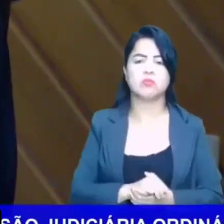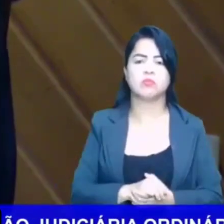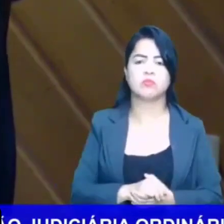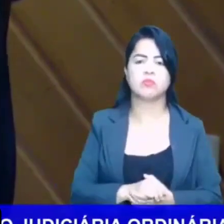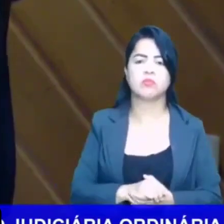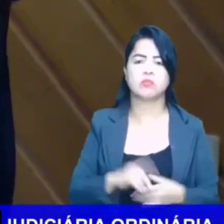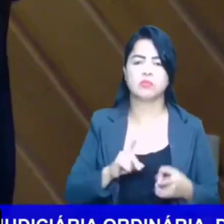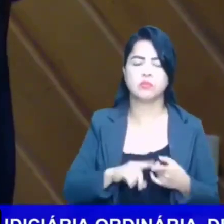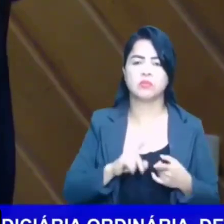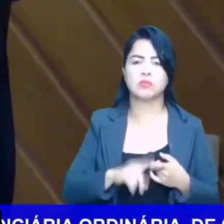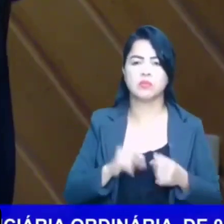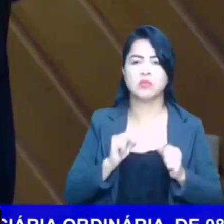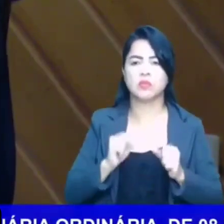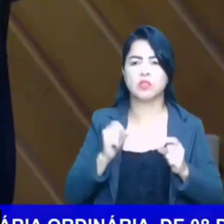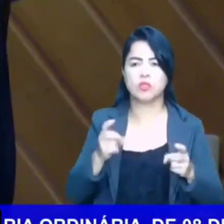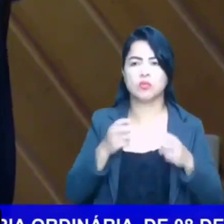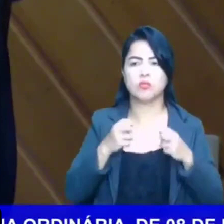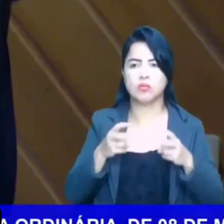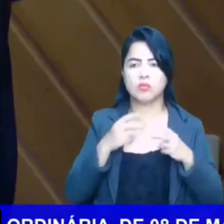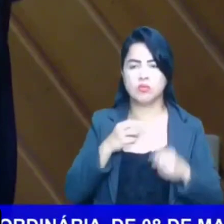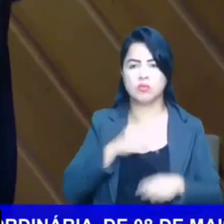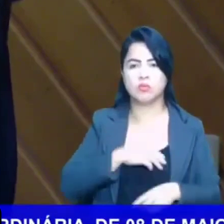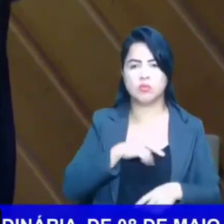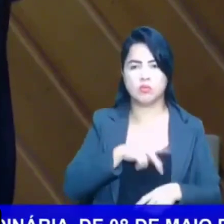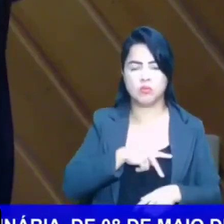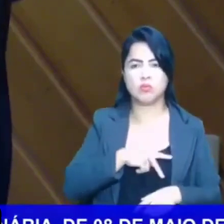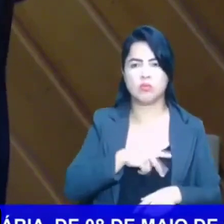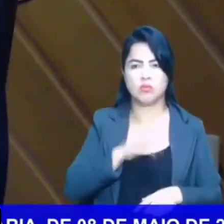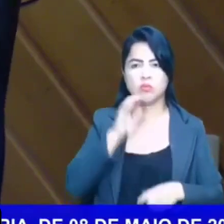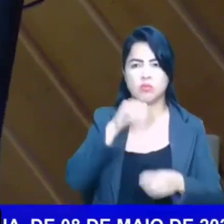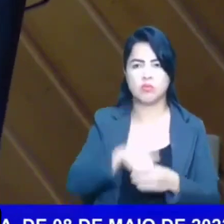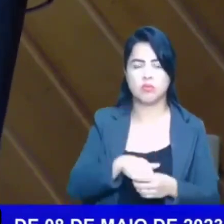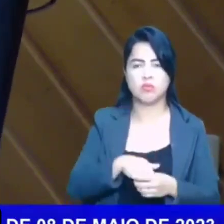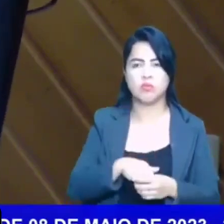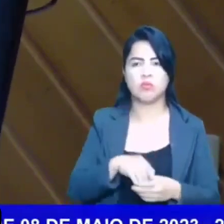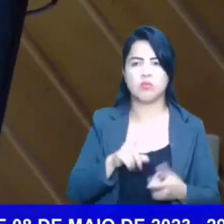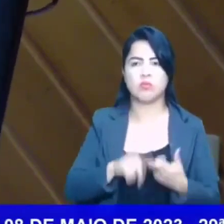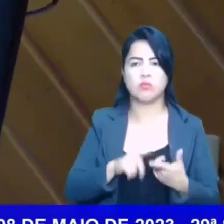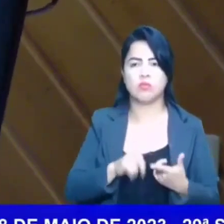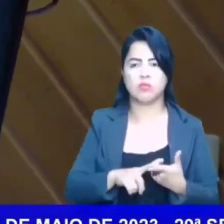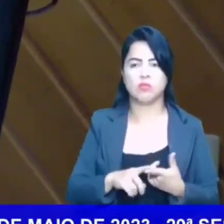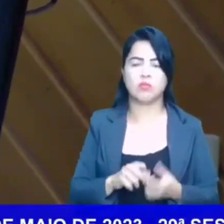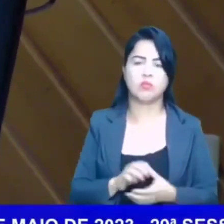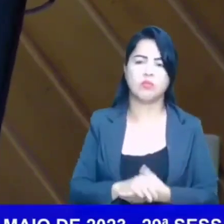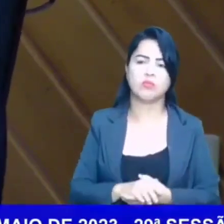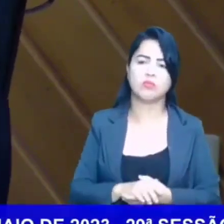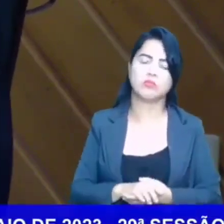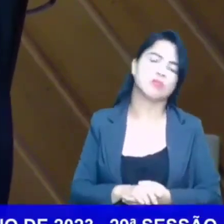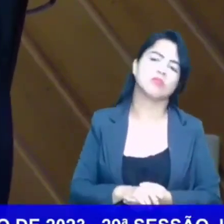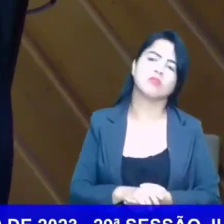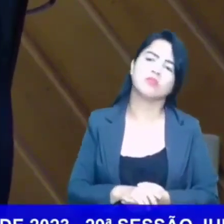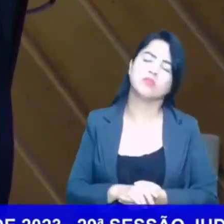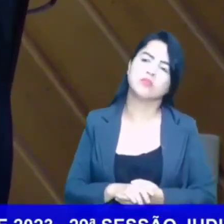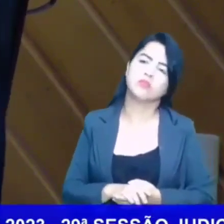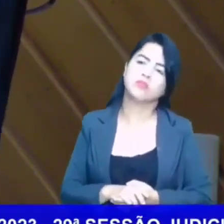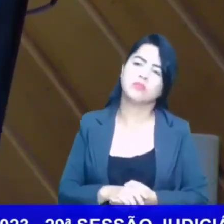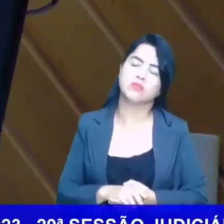Pude também perceber a manifestação do Ministério Público Eleitoral e sua excelência divergindo